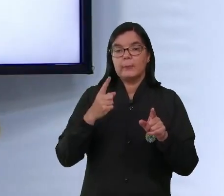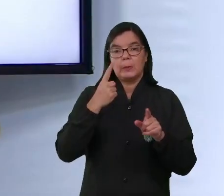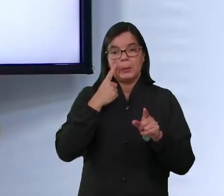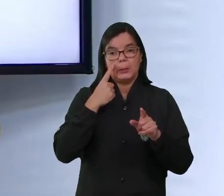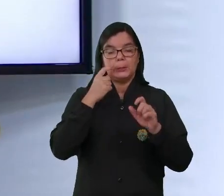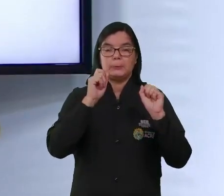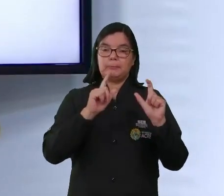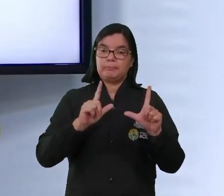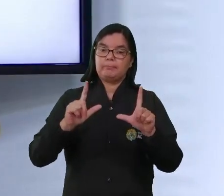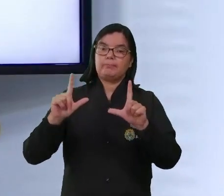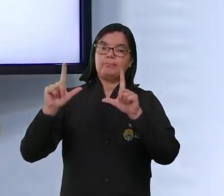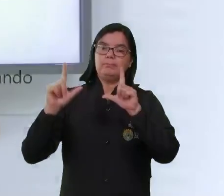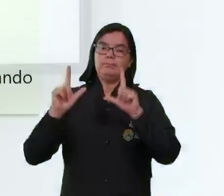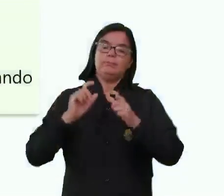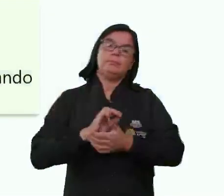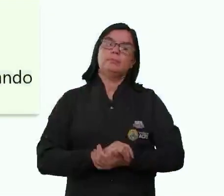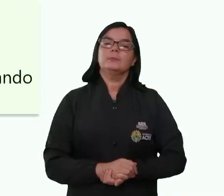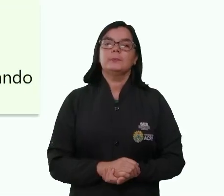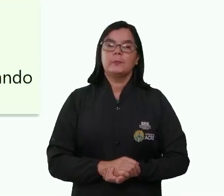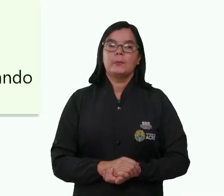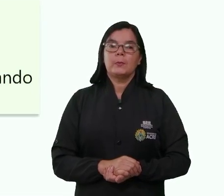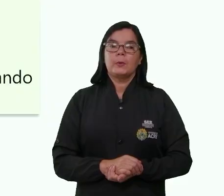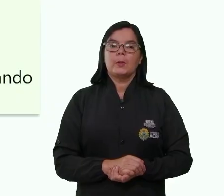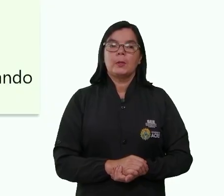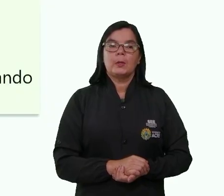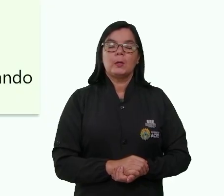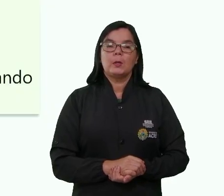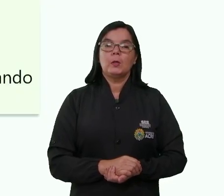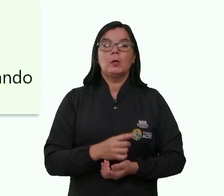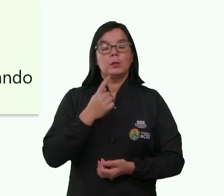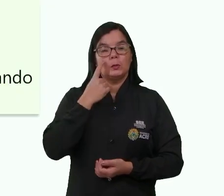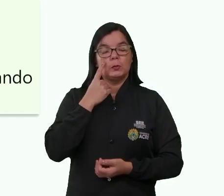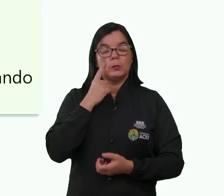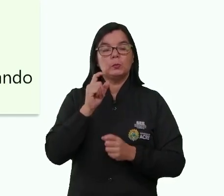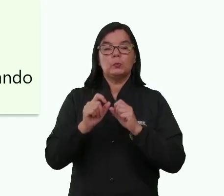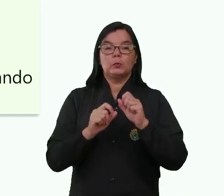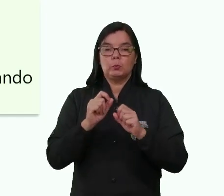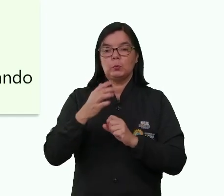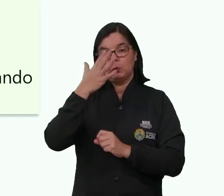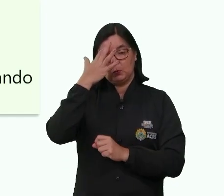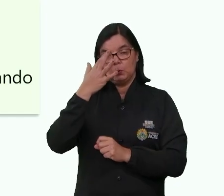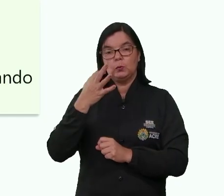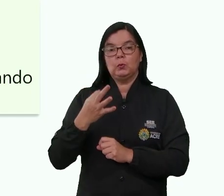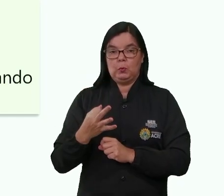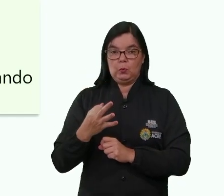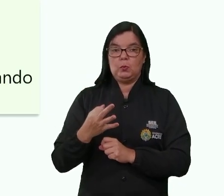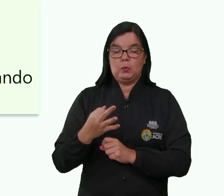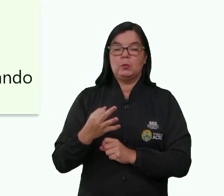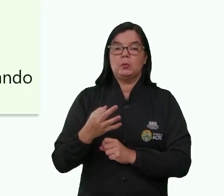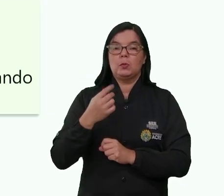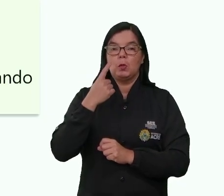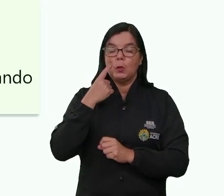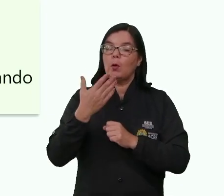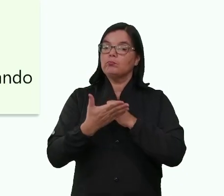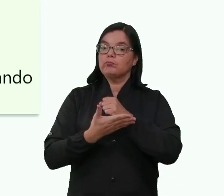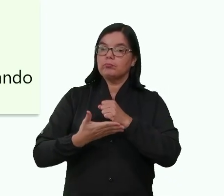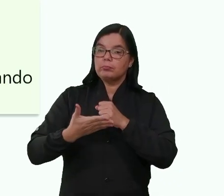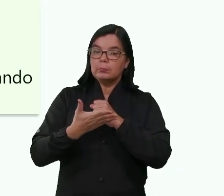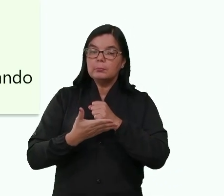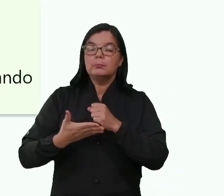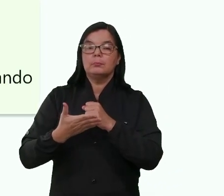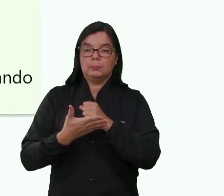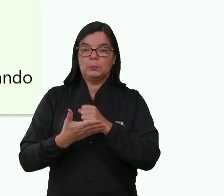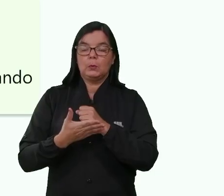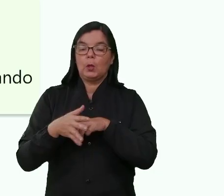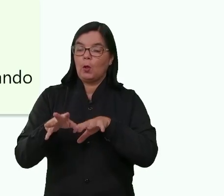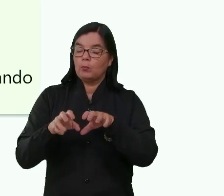aqui retomar para a imagem. Então, nós temos aqui justamente as bases, digamos assim,